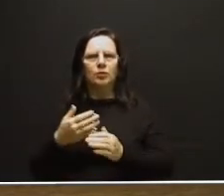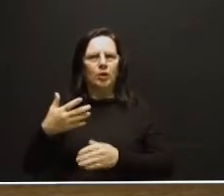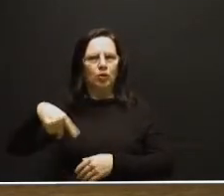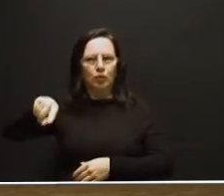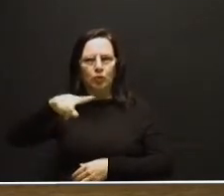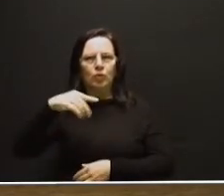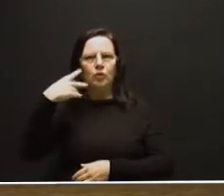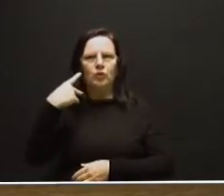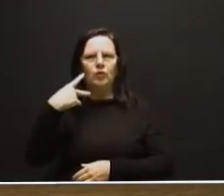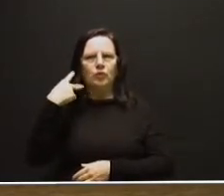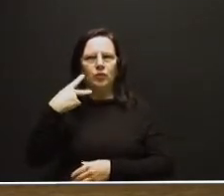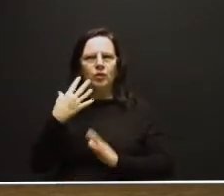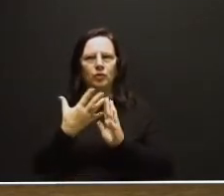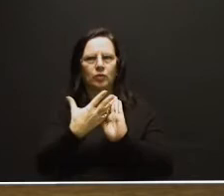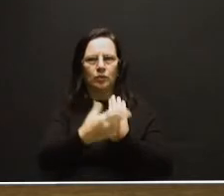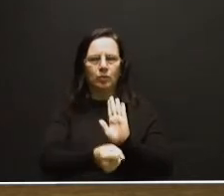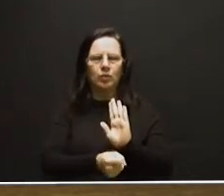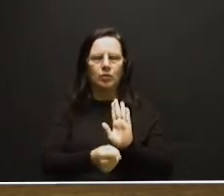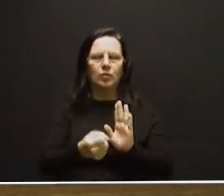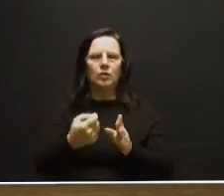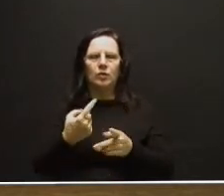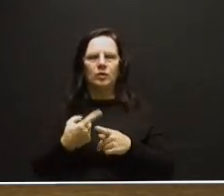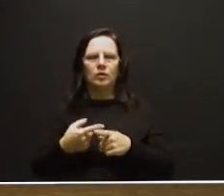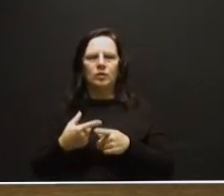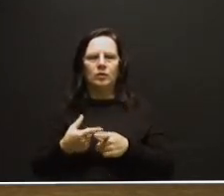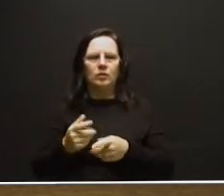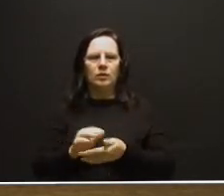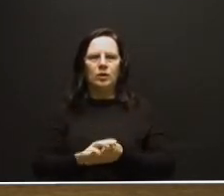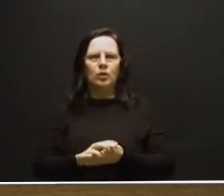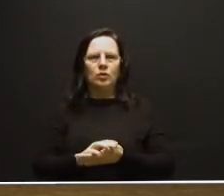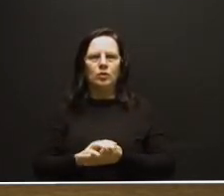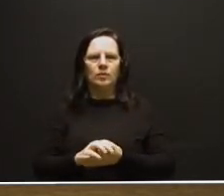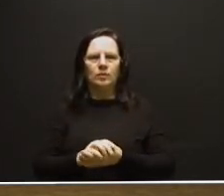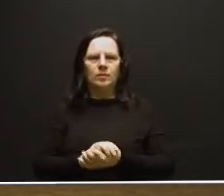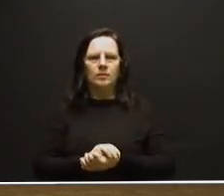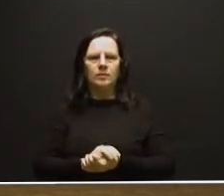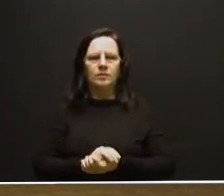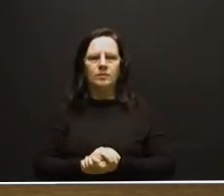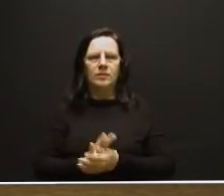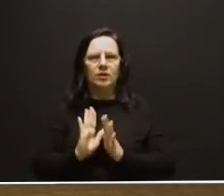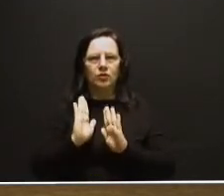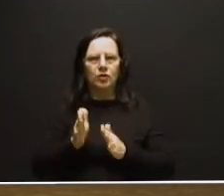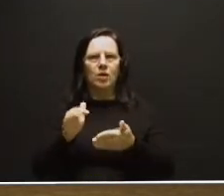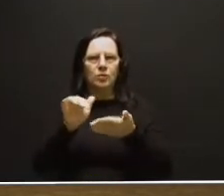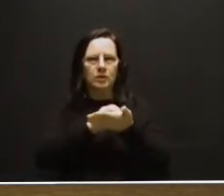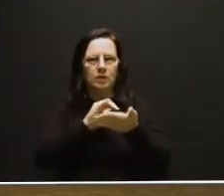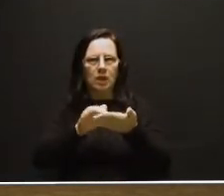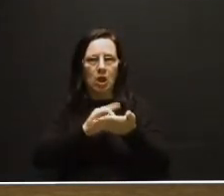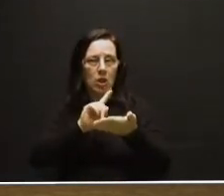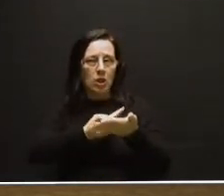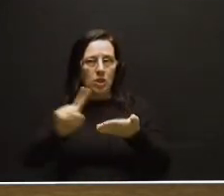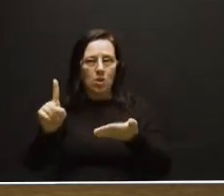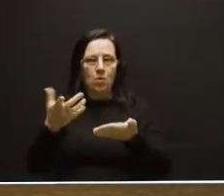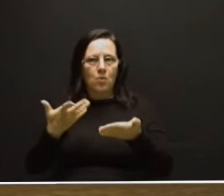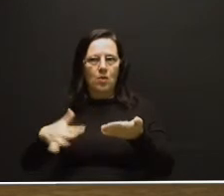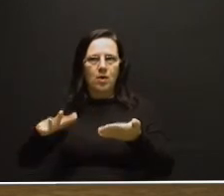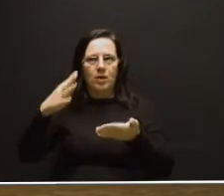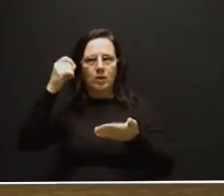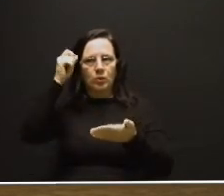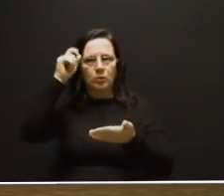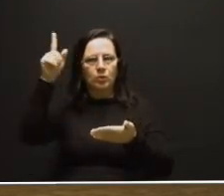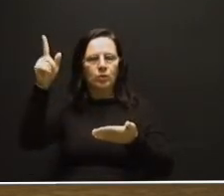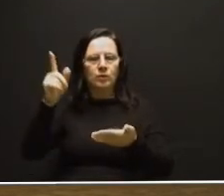todos os nobres pares desta casa que nós fazemos o seguinte é vereador já que o secretário não faz cultura quer deixar frisado